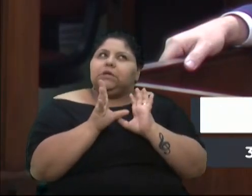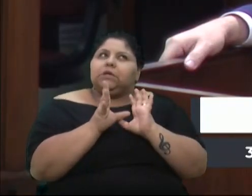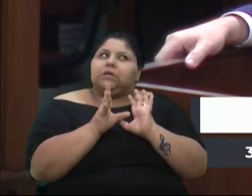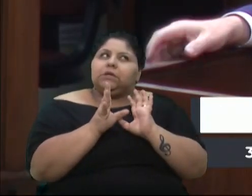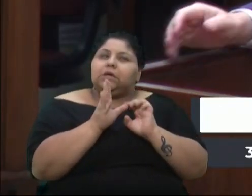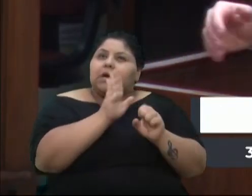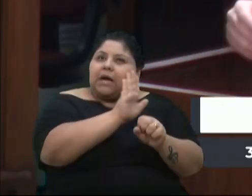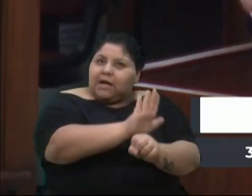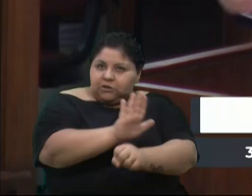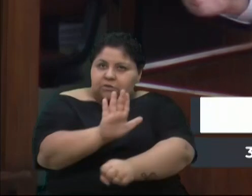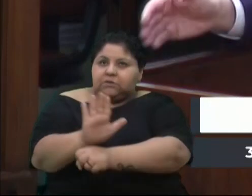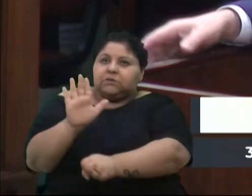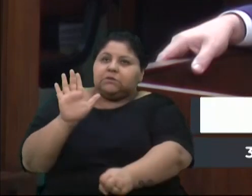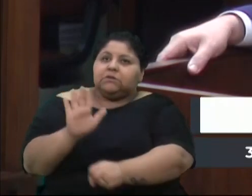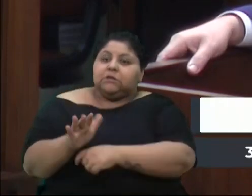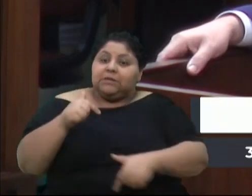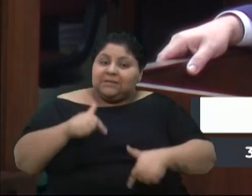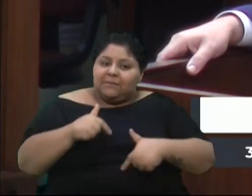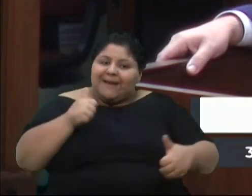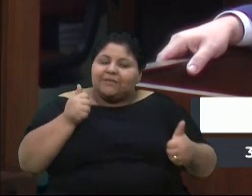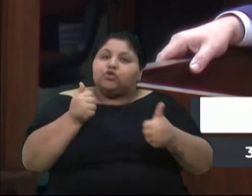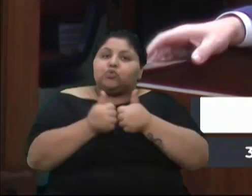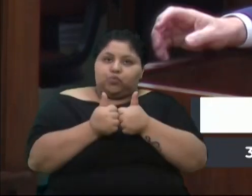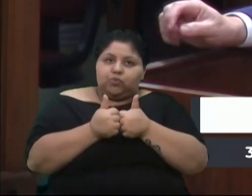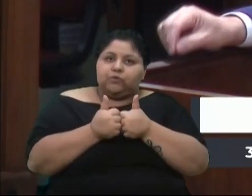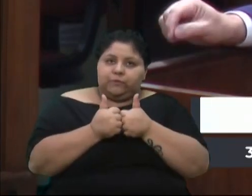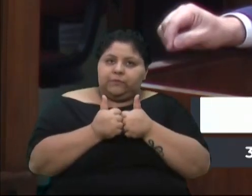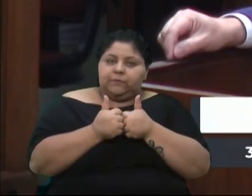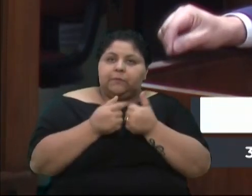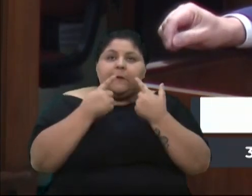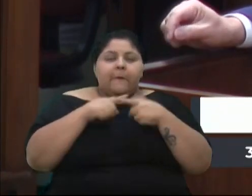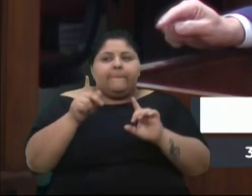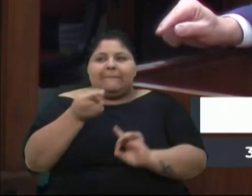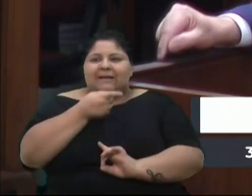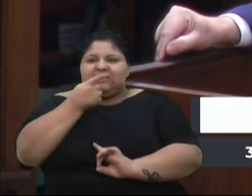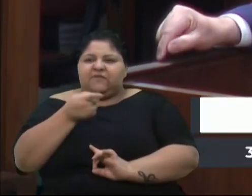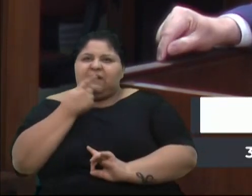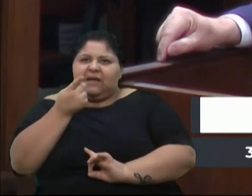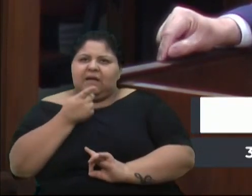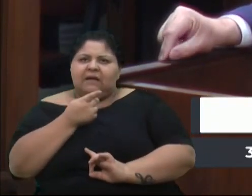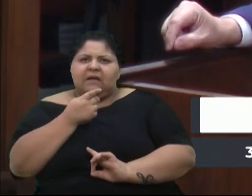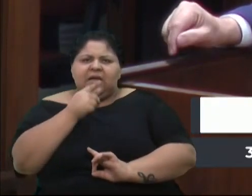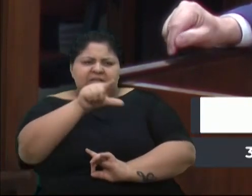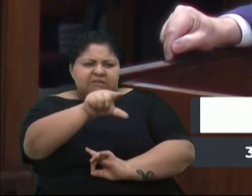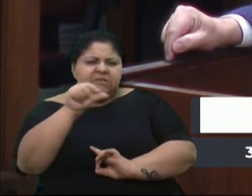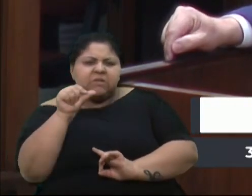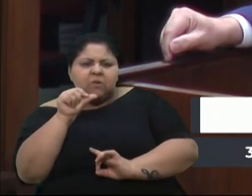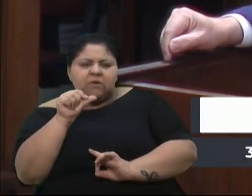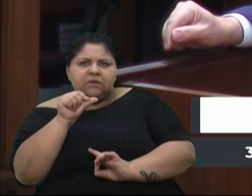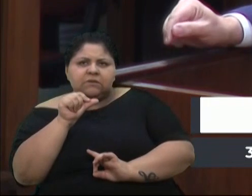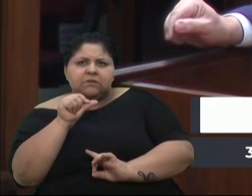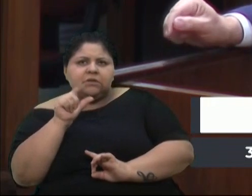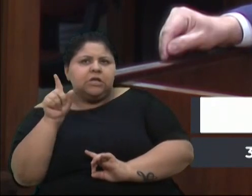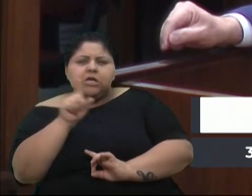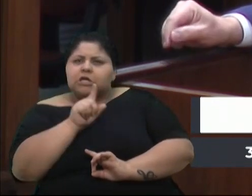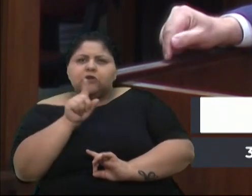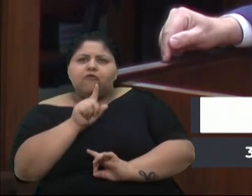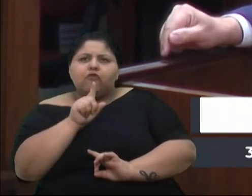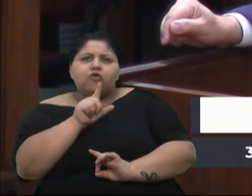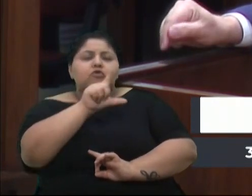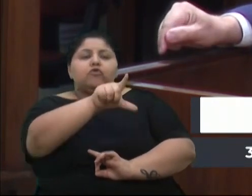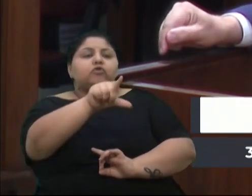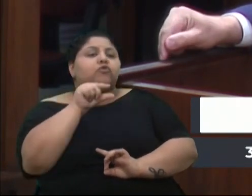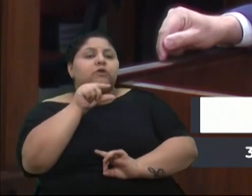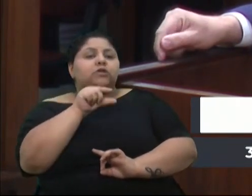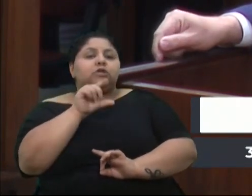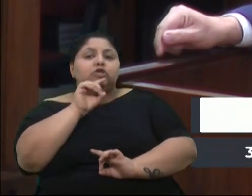favoráveis, vamos dizer, trabalhar em conjunto, né? Mas dizer que essas medidas, elas não foram tomadas somente